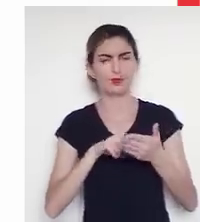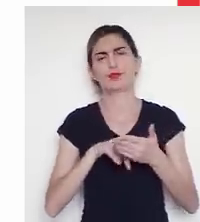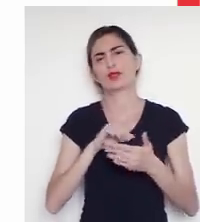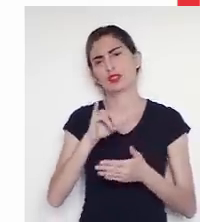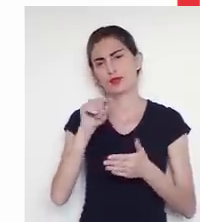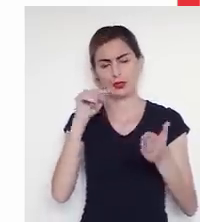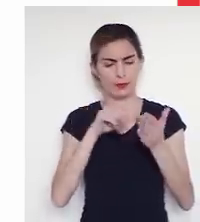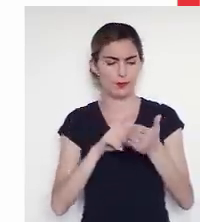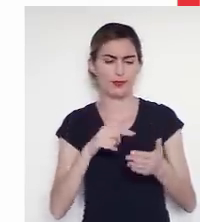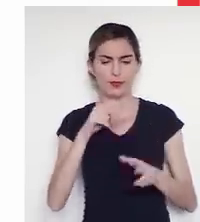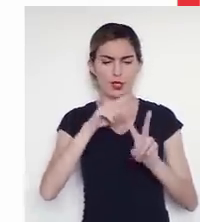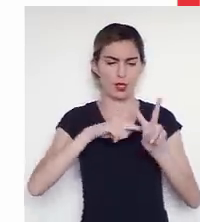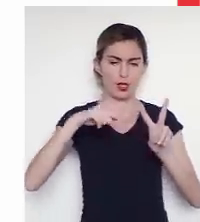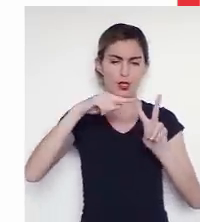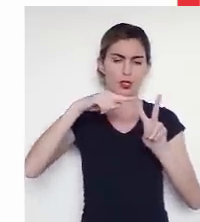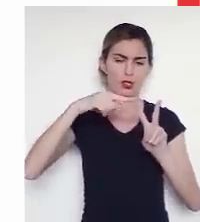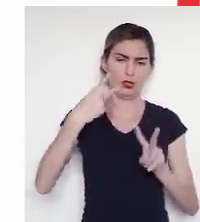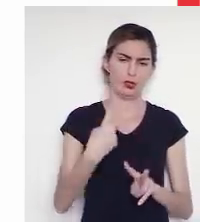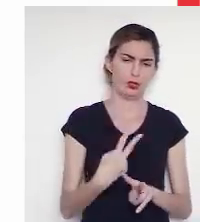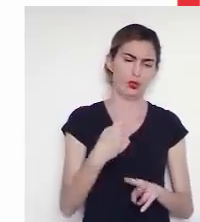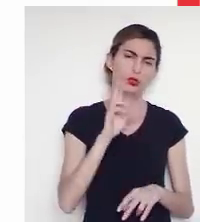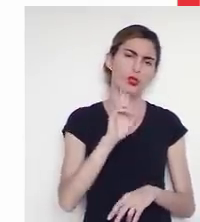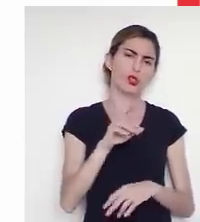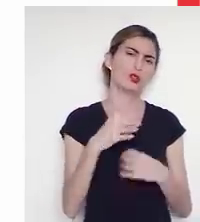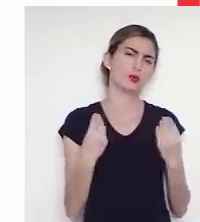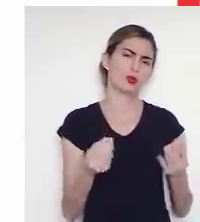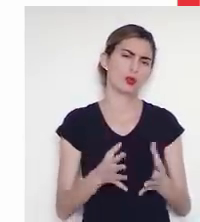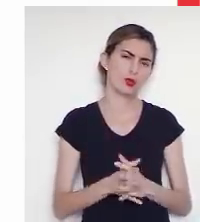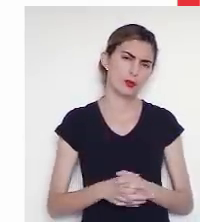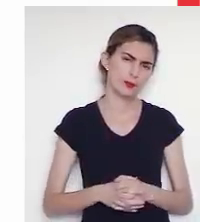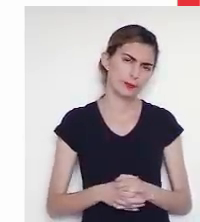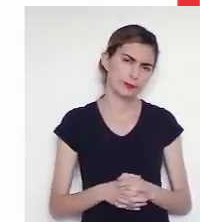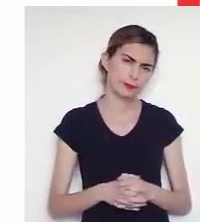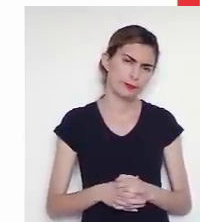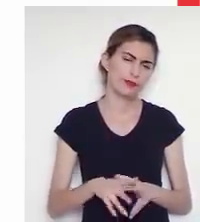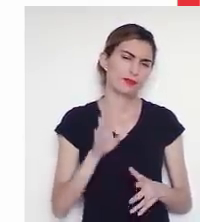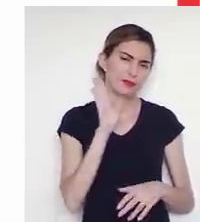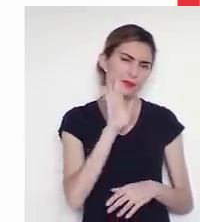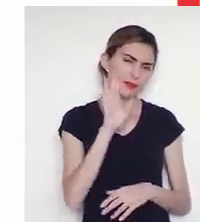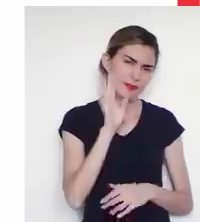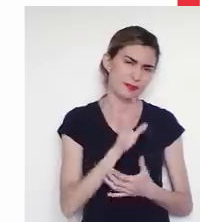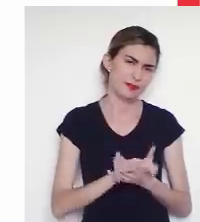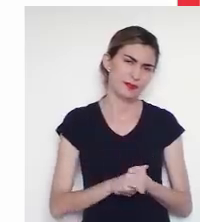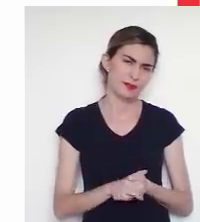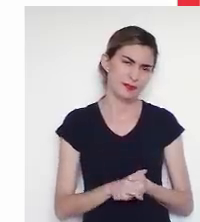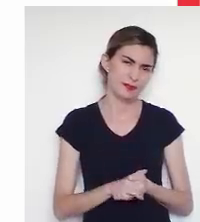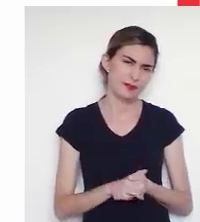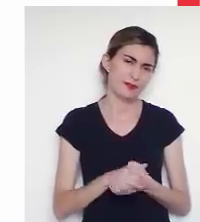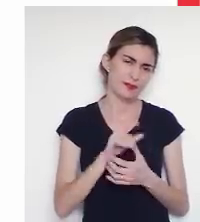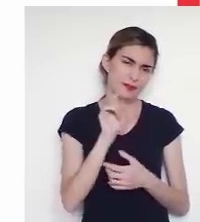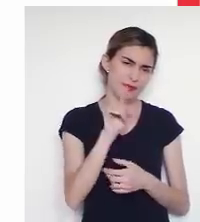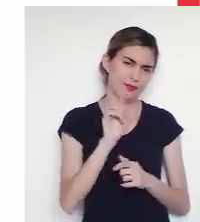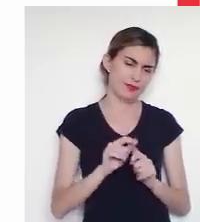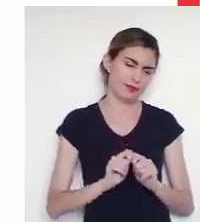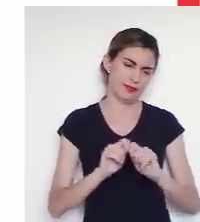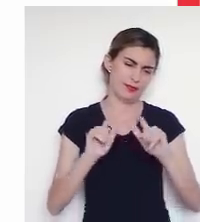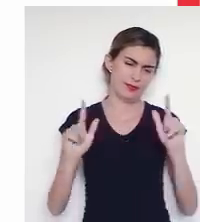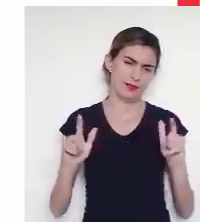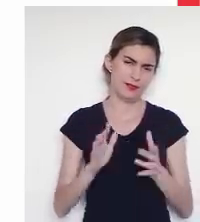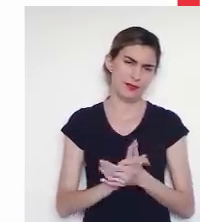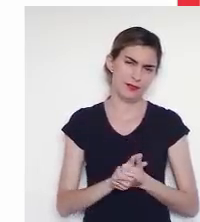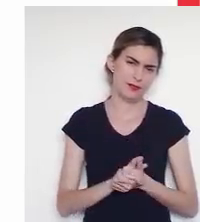se você apertar lá, raiz de 2, qual que é o número que vai aparecer? Legal, muito bem. Esse aí que está na sua